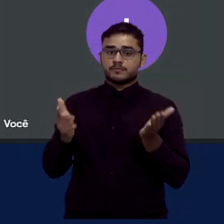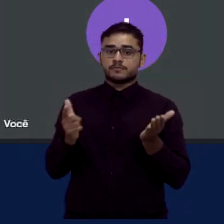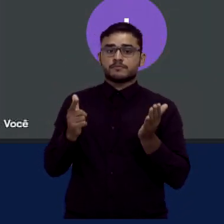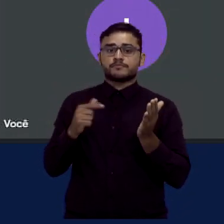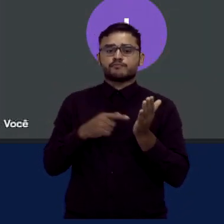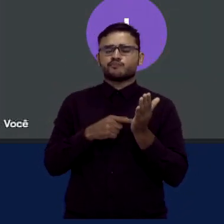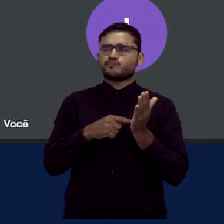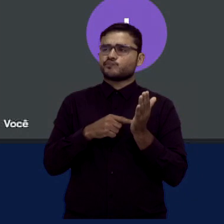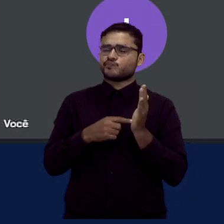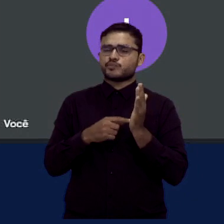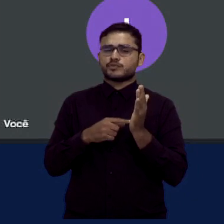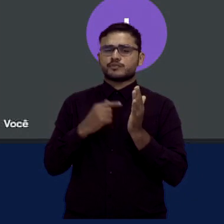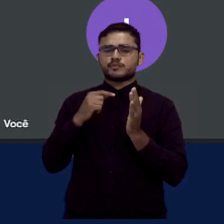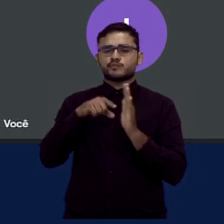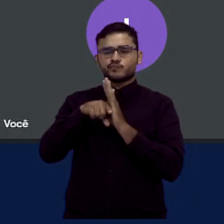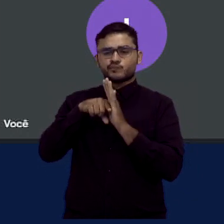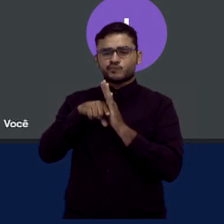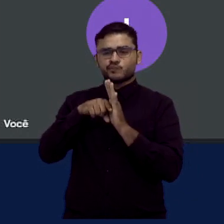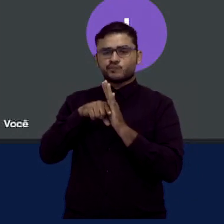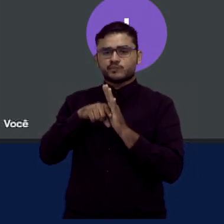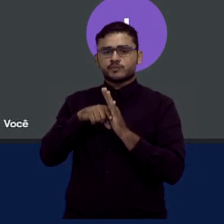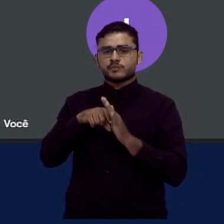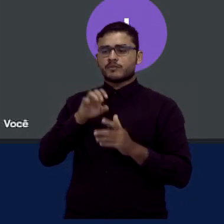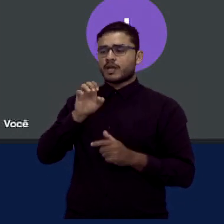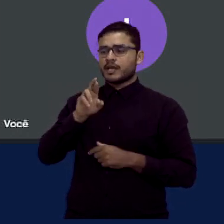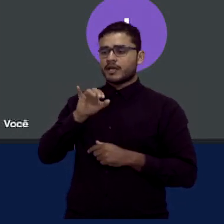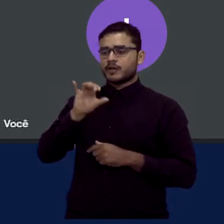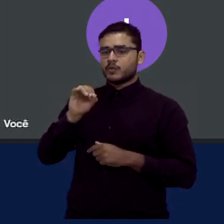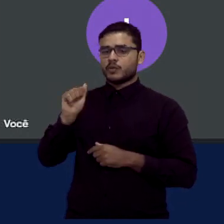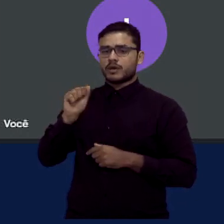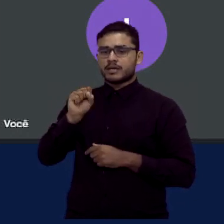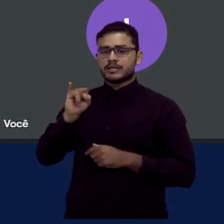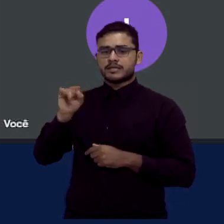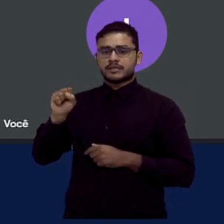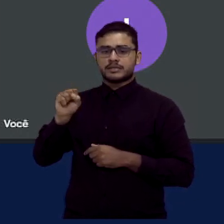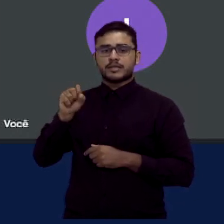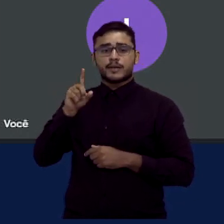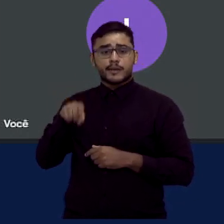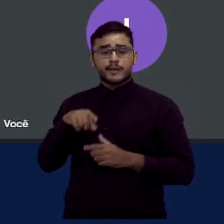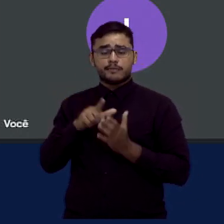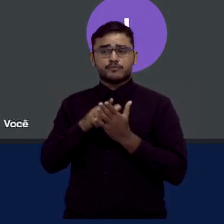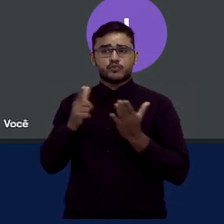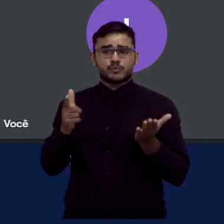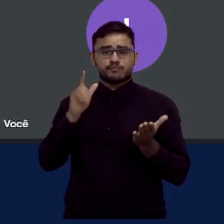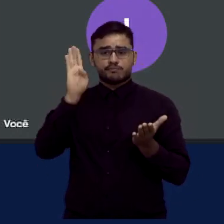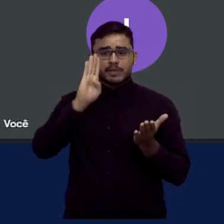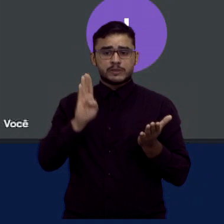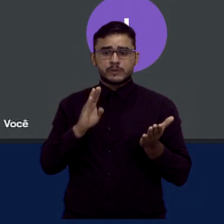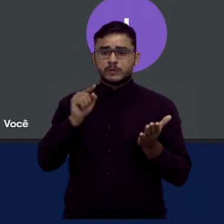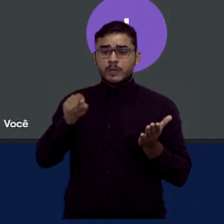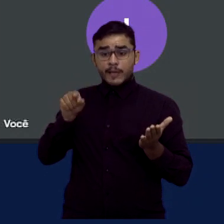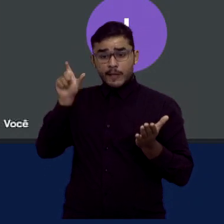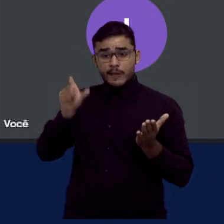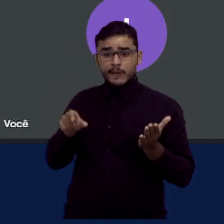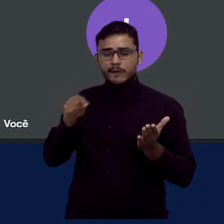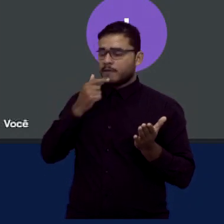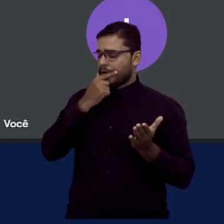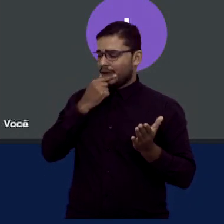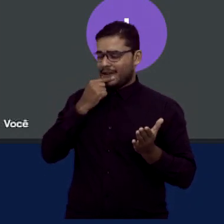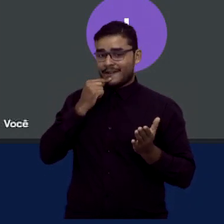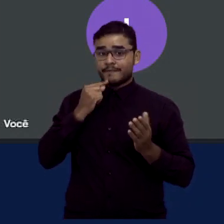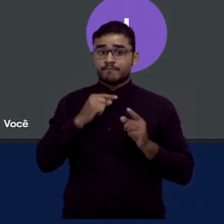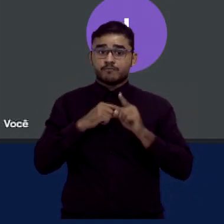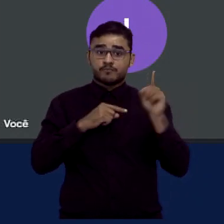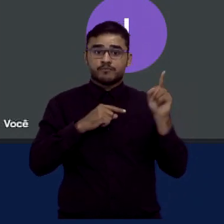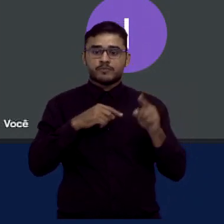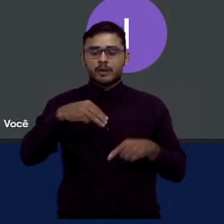é, eu acho que o principal articulista de quadrinhos do Brasil que eu leio, sabe, assim. Ele comenta que a Marvel Comics e a